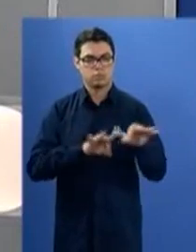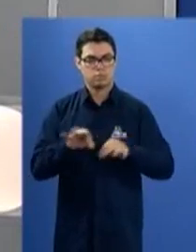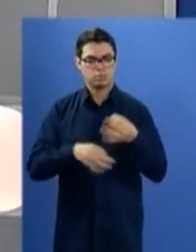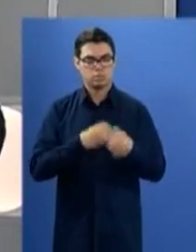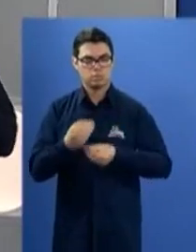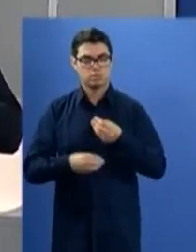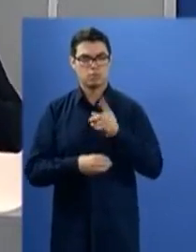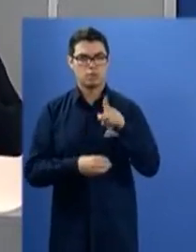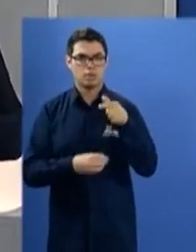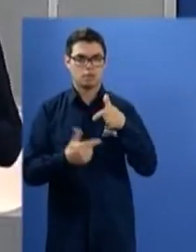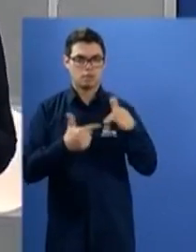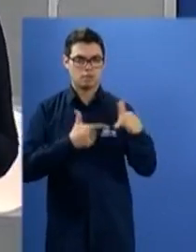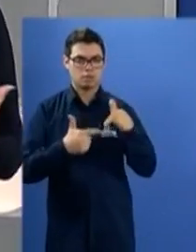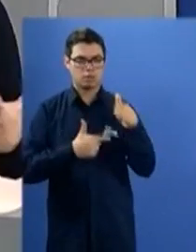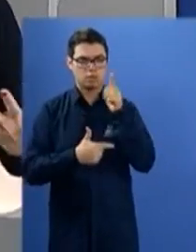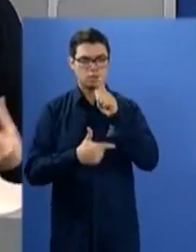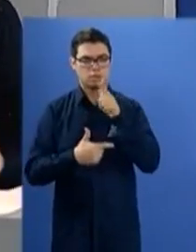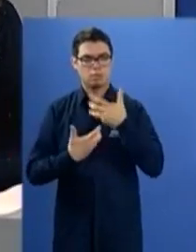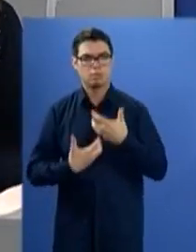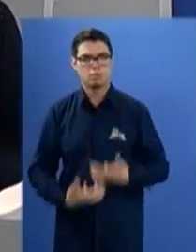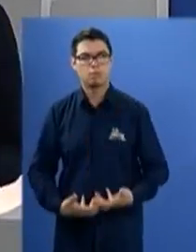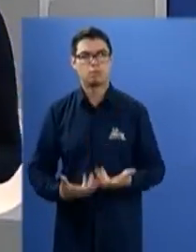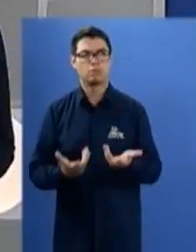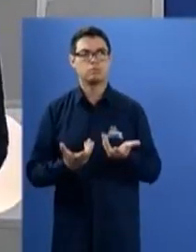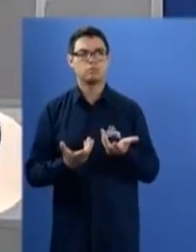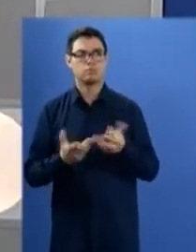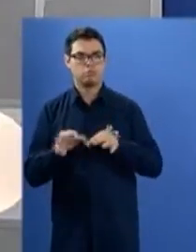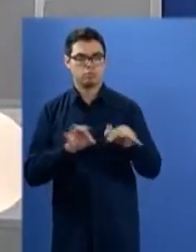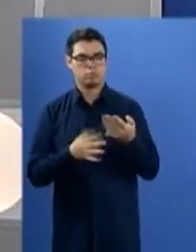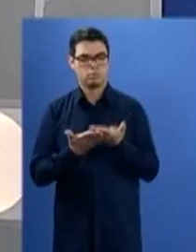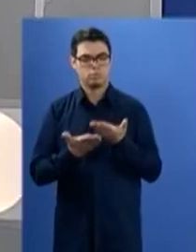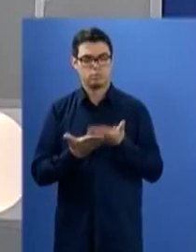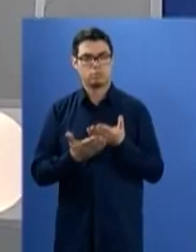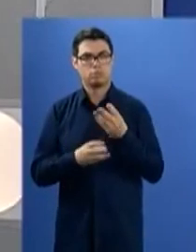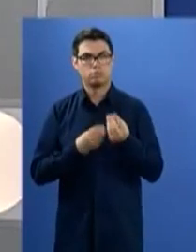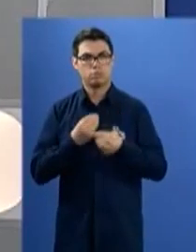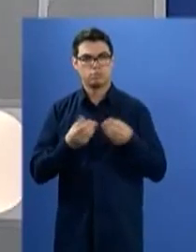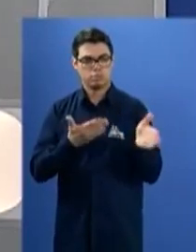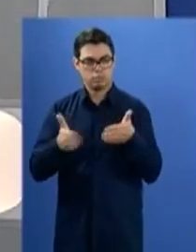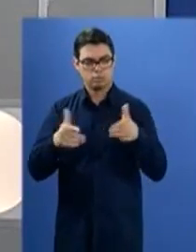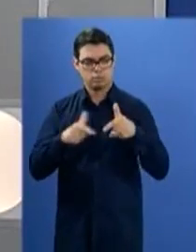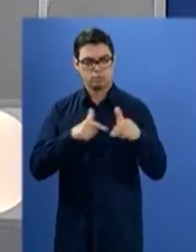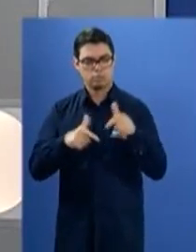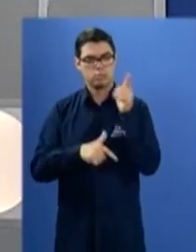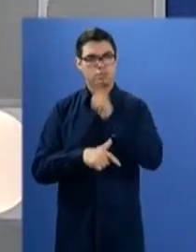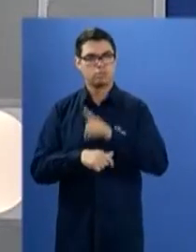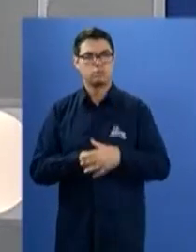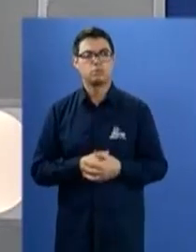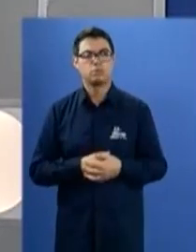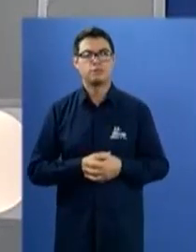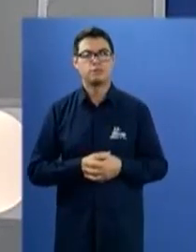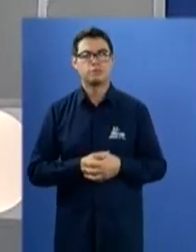objetivos de tomar um trabalho menos enfadonho, menos pesado e aumentar a produtividade, eliminar